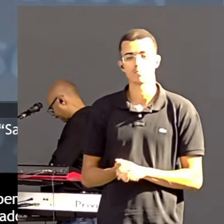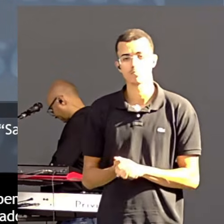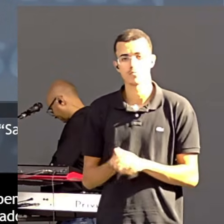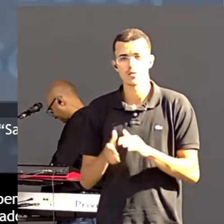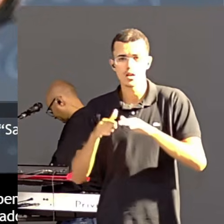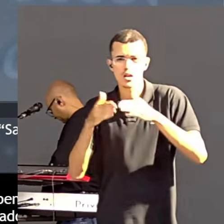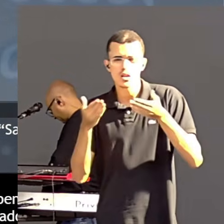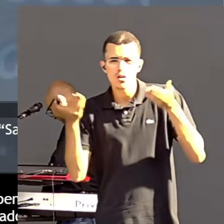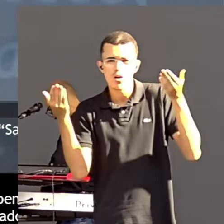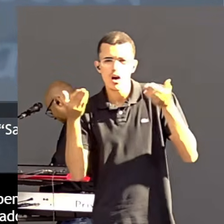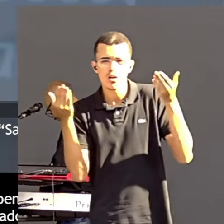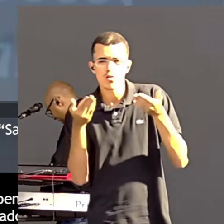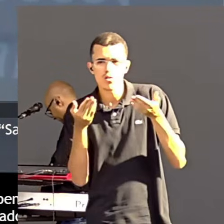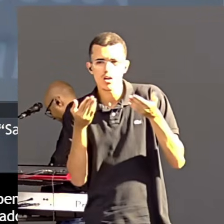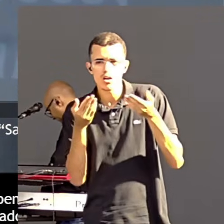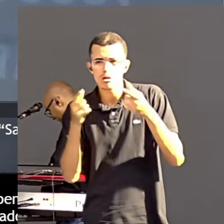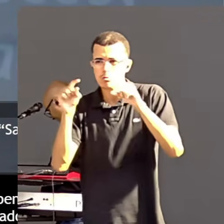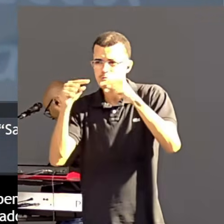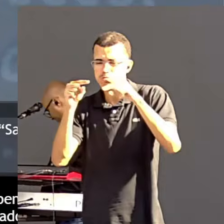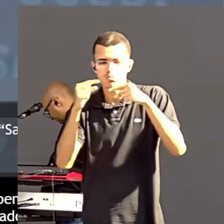Então agora ele é subjugado.